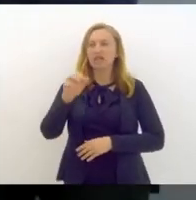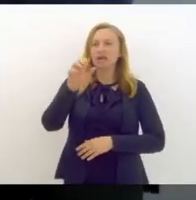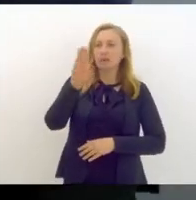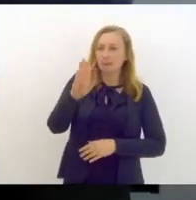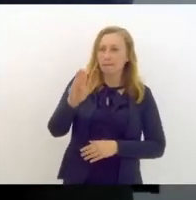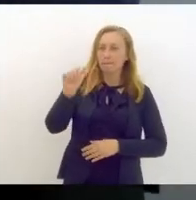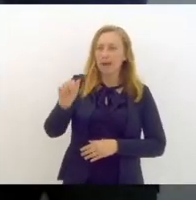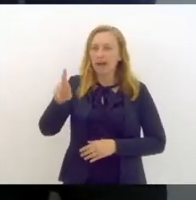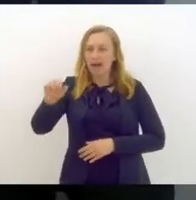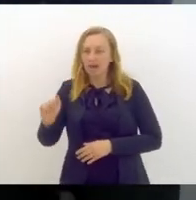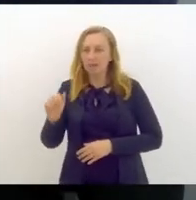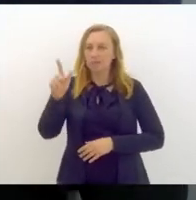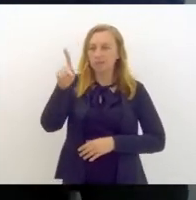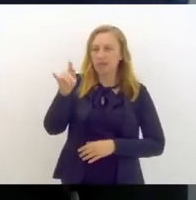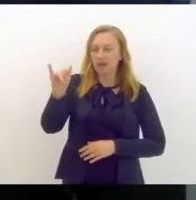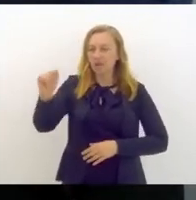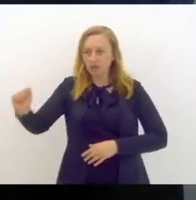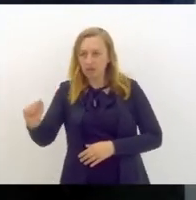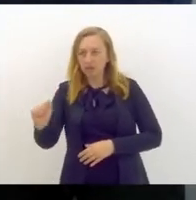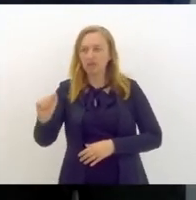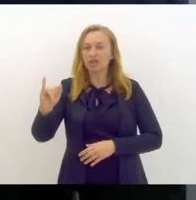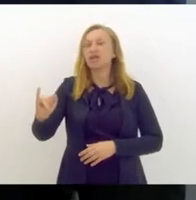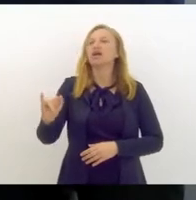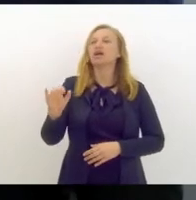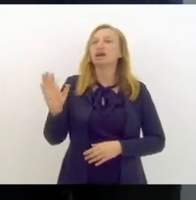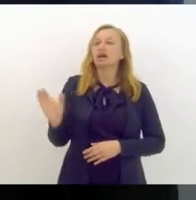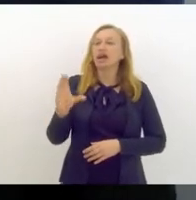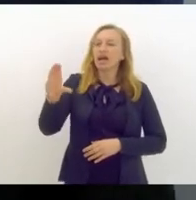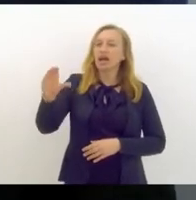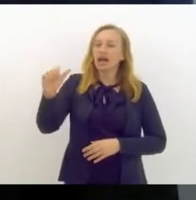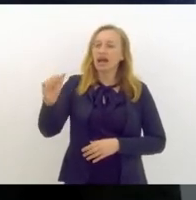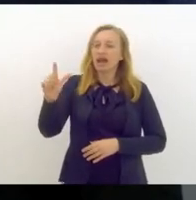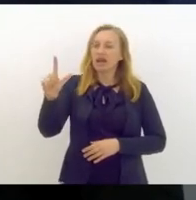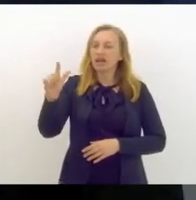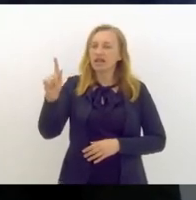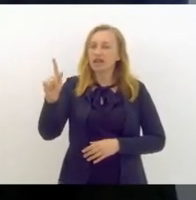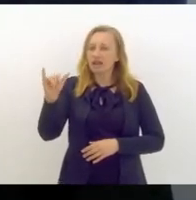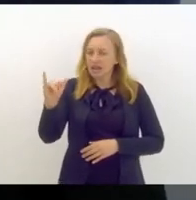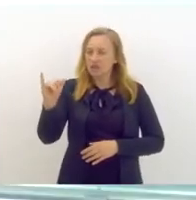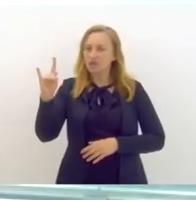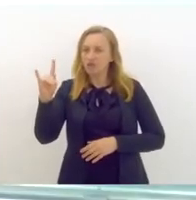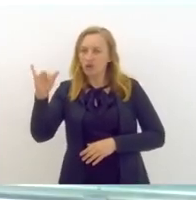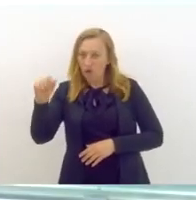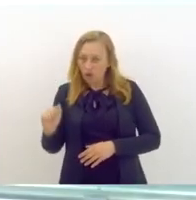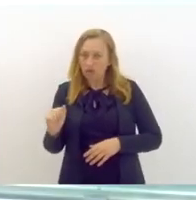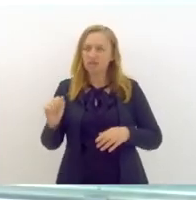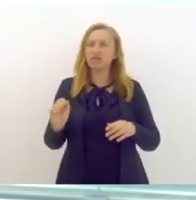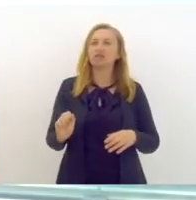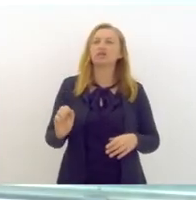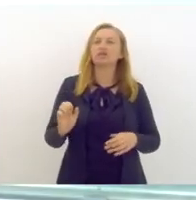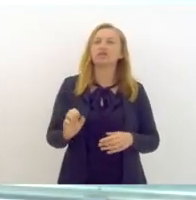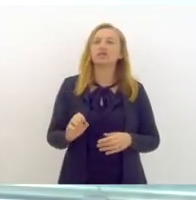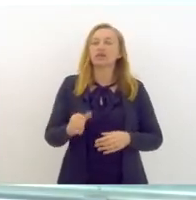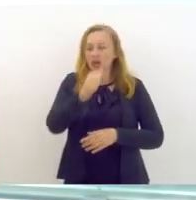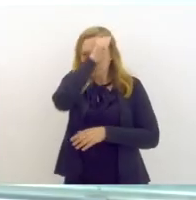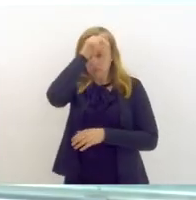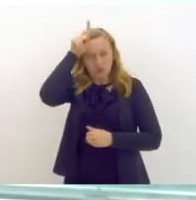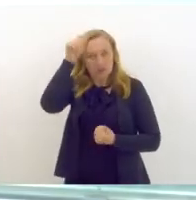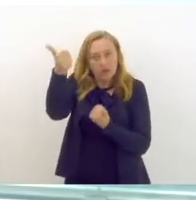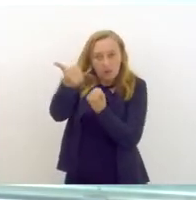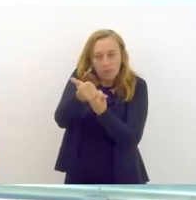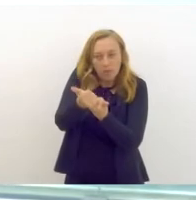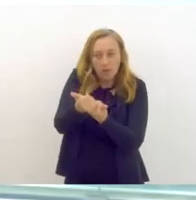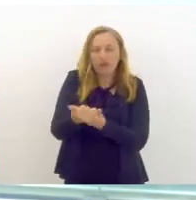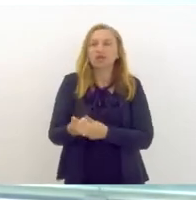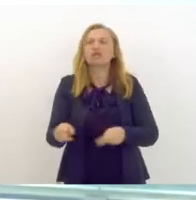na Califórnia, inclusive com parceria da Guarda Municipal Ambiental da Prefeitura, em Resende, com apoio da gestão ambiental e da